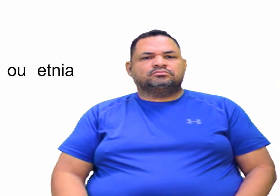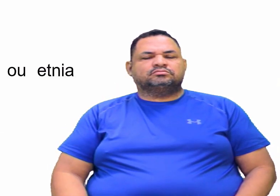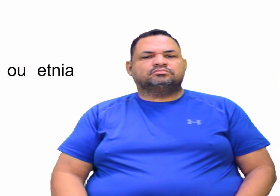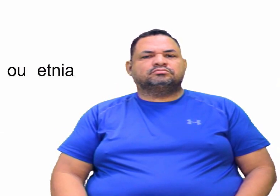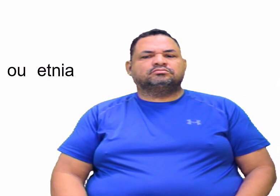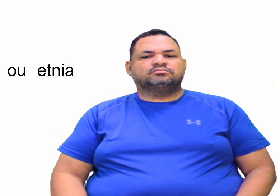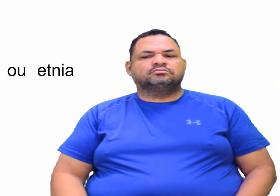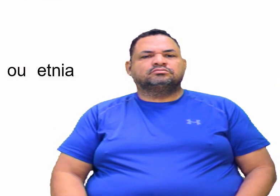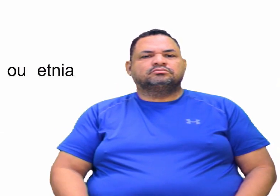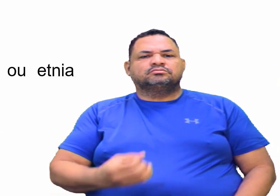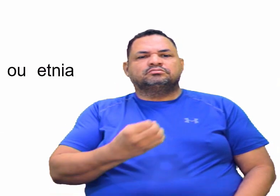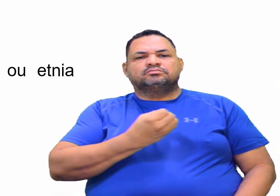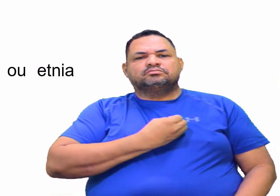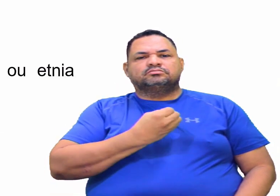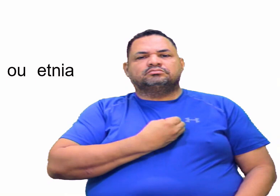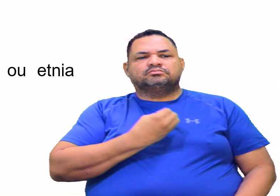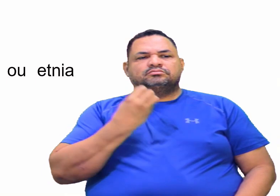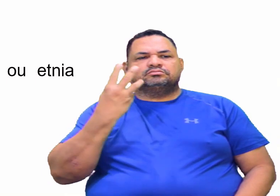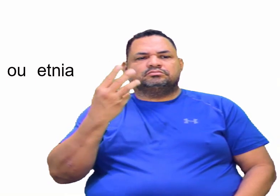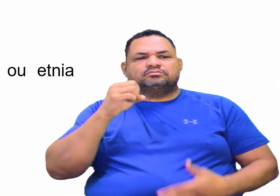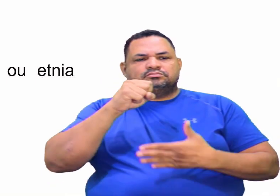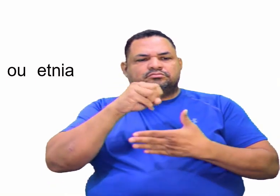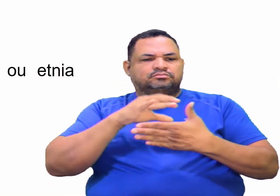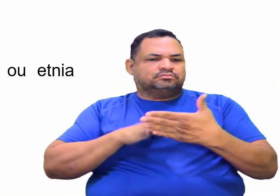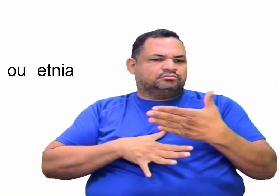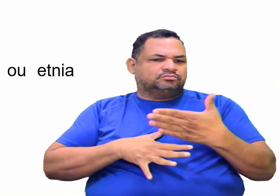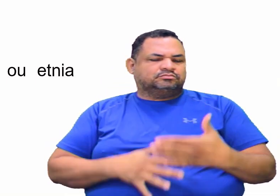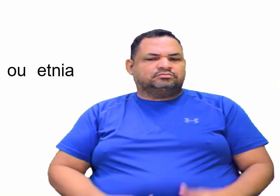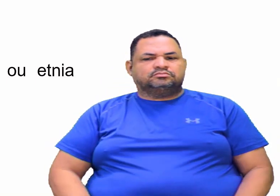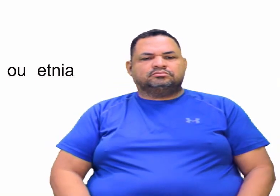Então, nós temos aí a questão de número 3,